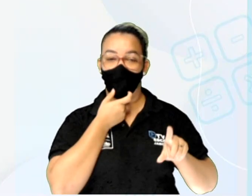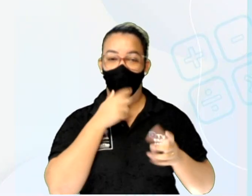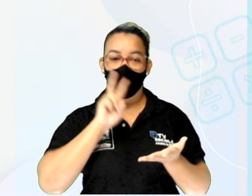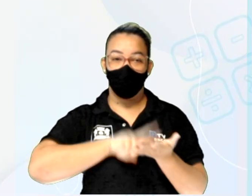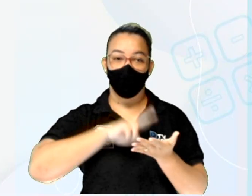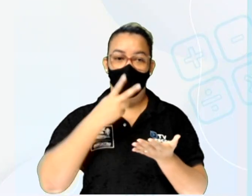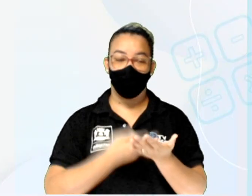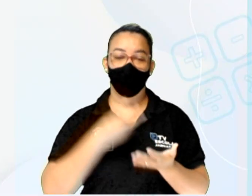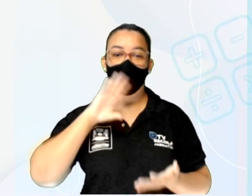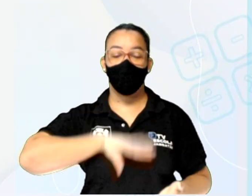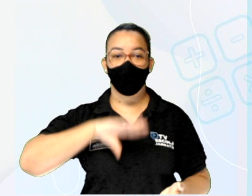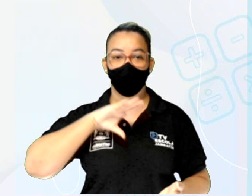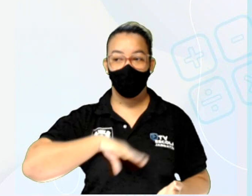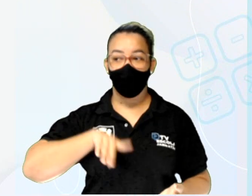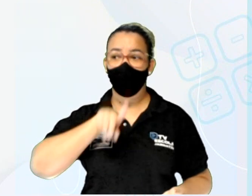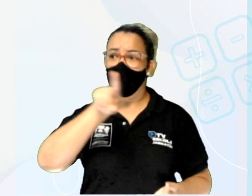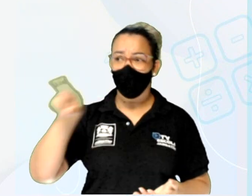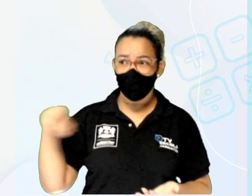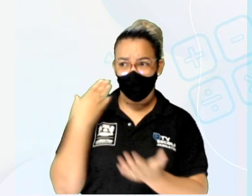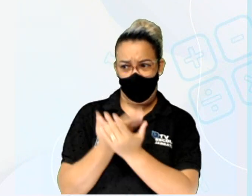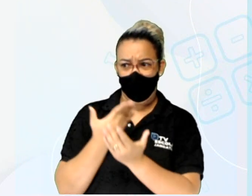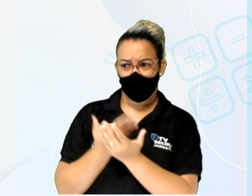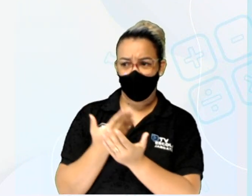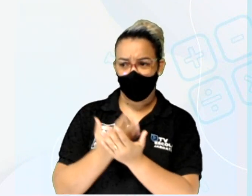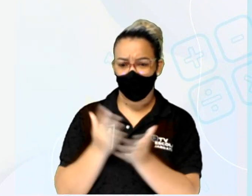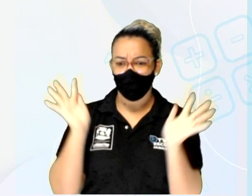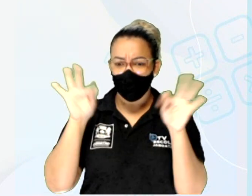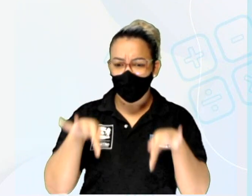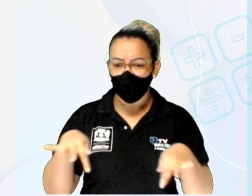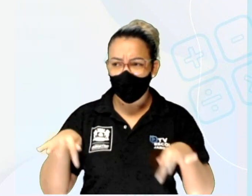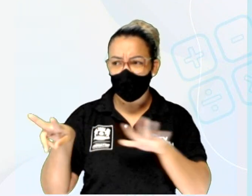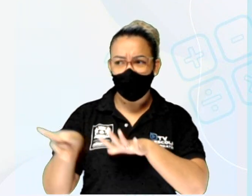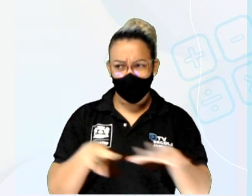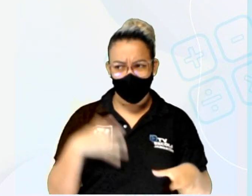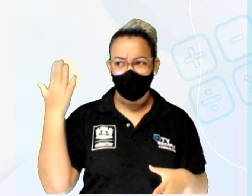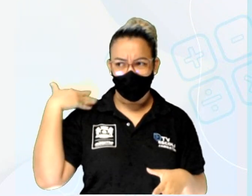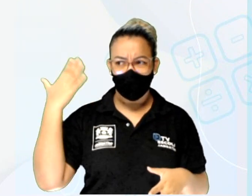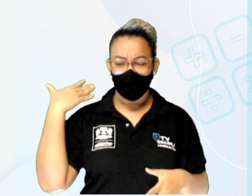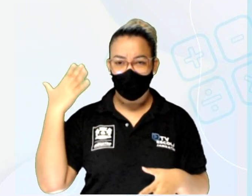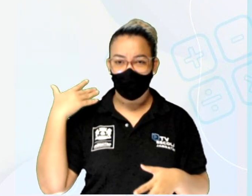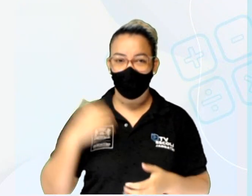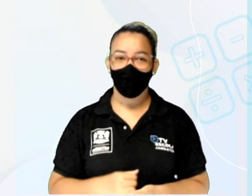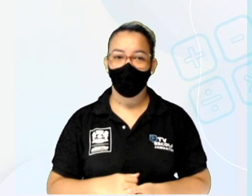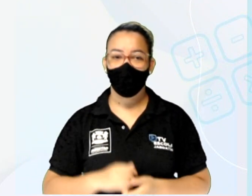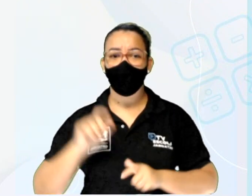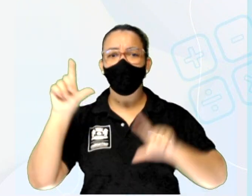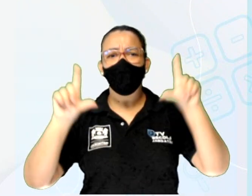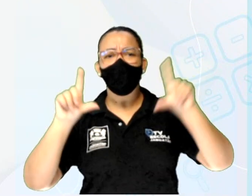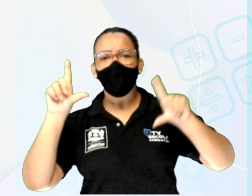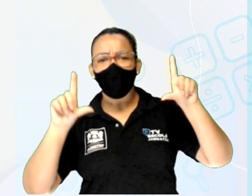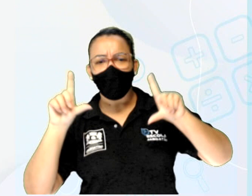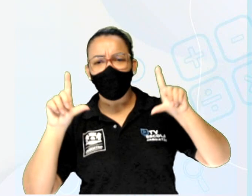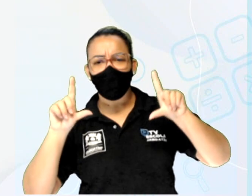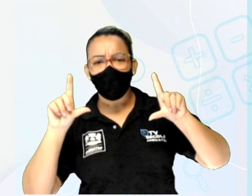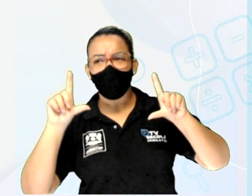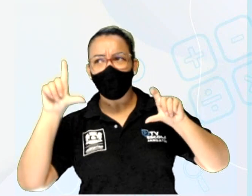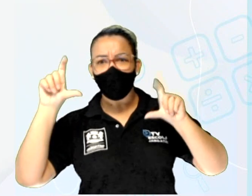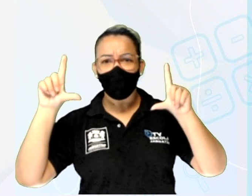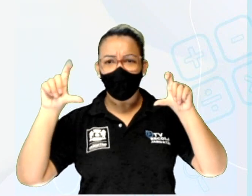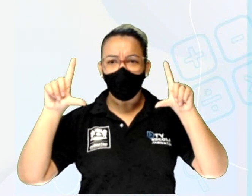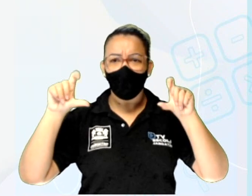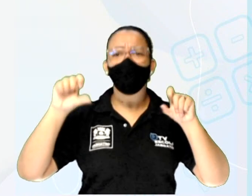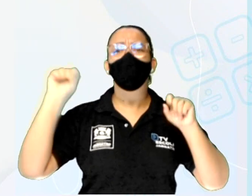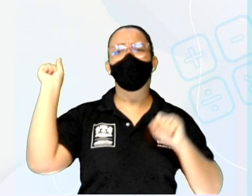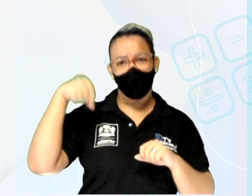weekend? Você estudou fim de semana passado? Pela imagem. Sim. Então, yes, I